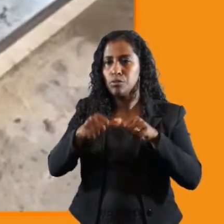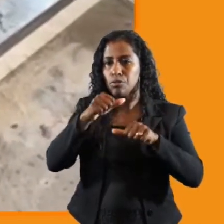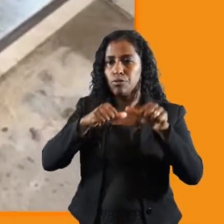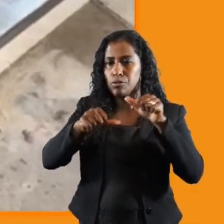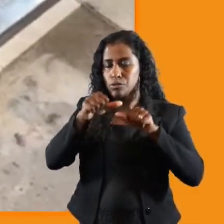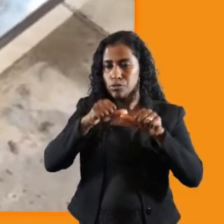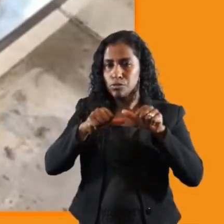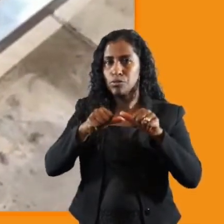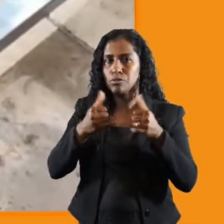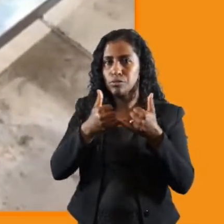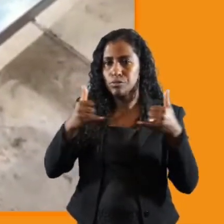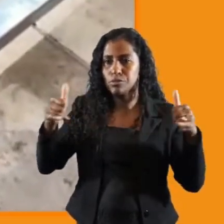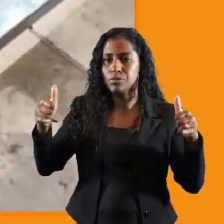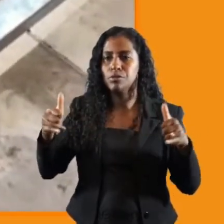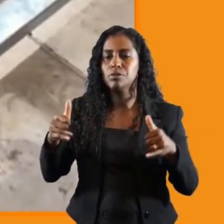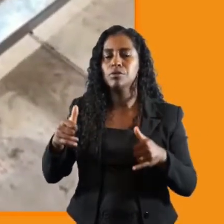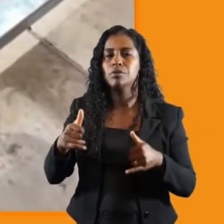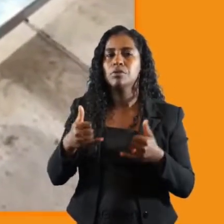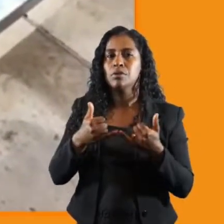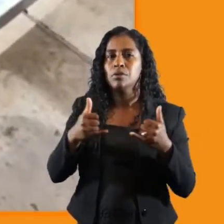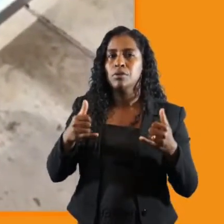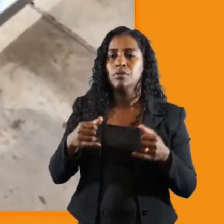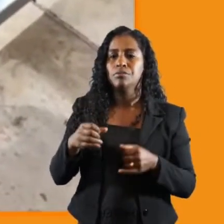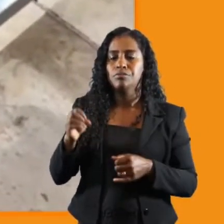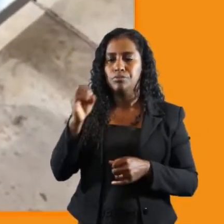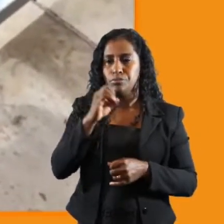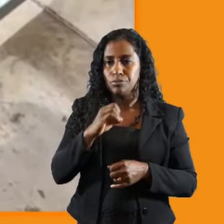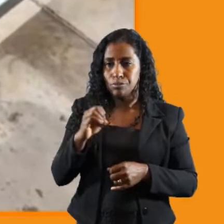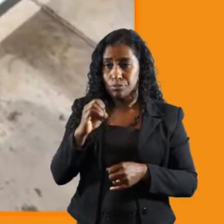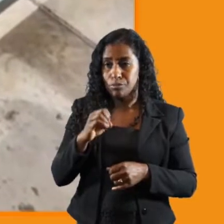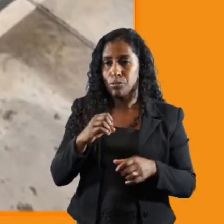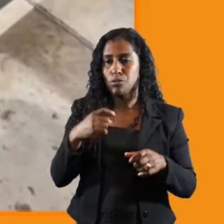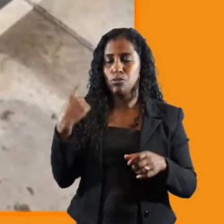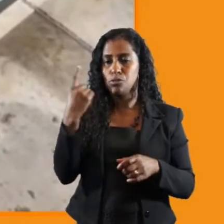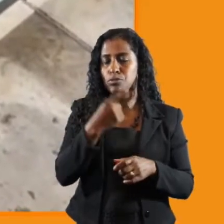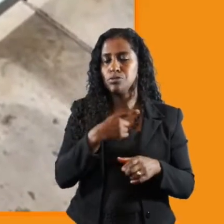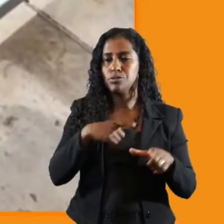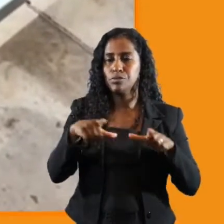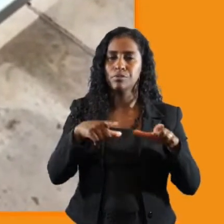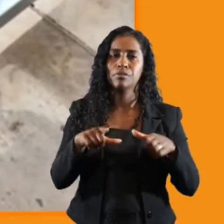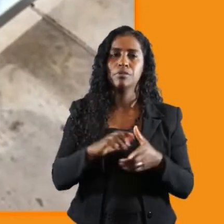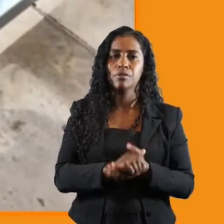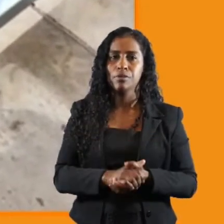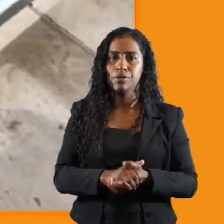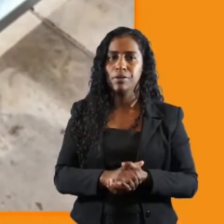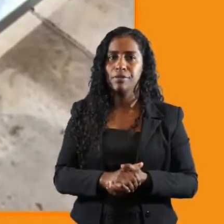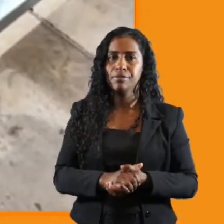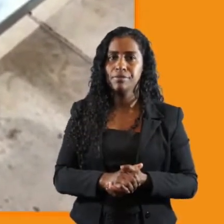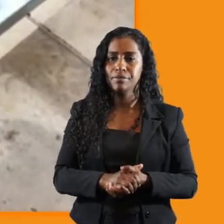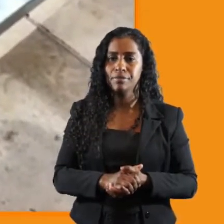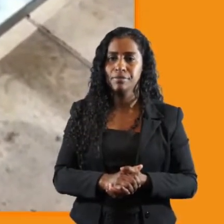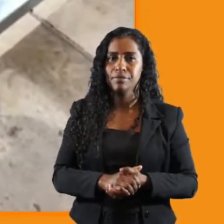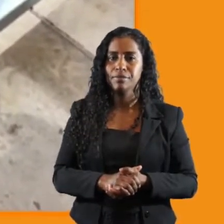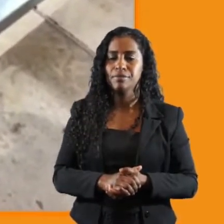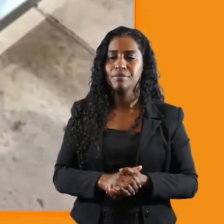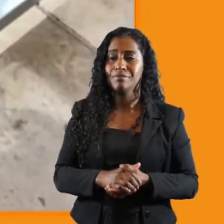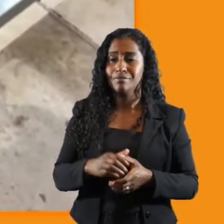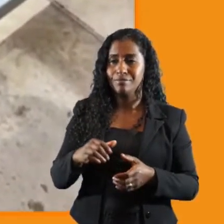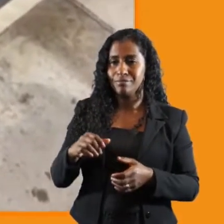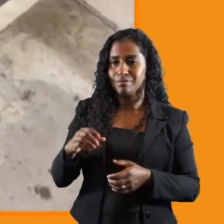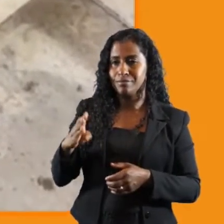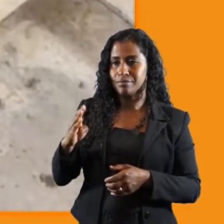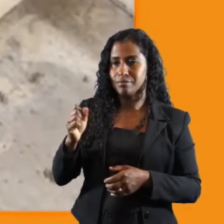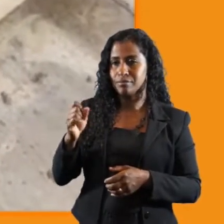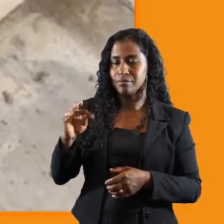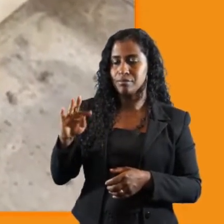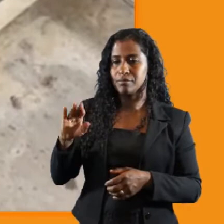para que seja uma energia útil para os nossos equipamentos. Então, Potter, aí com relação à bateria ainda, né? Pode dizer assim, mas eu